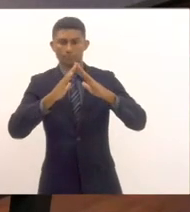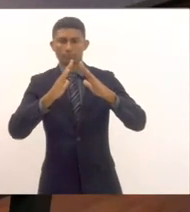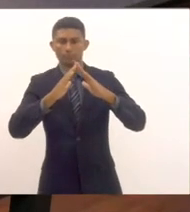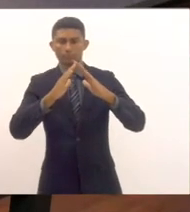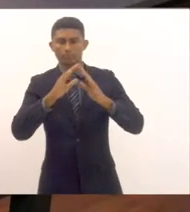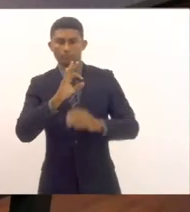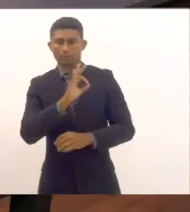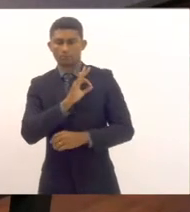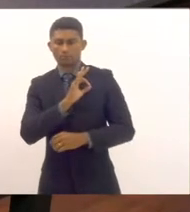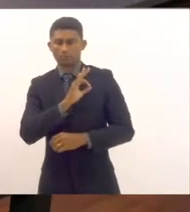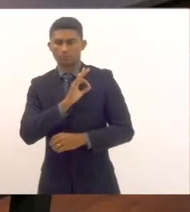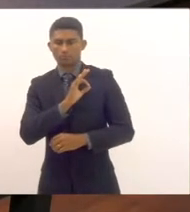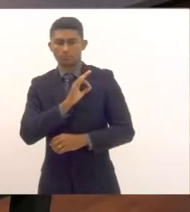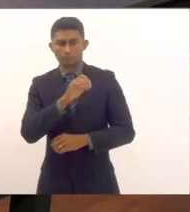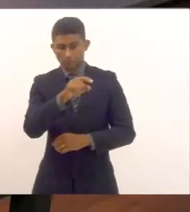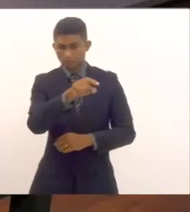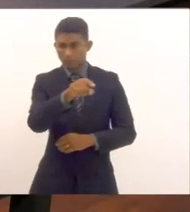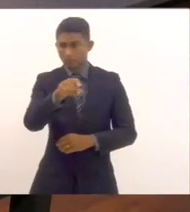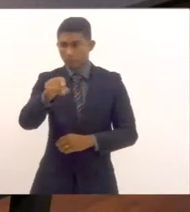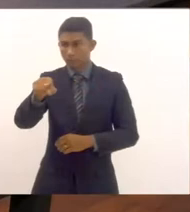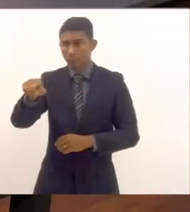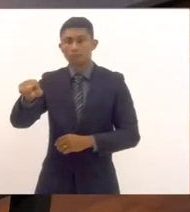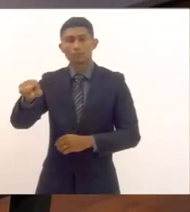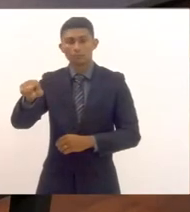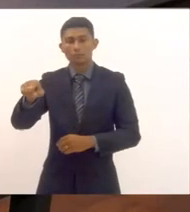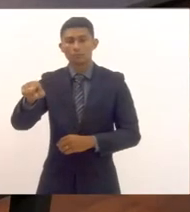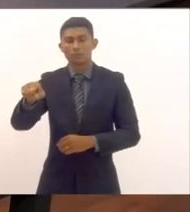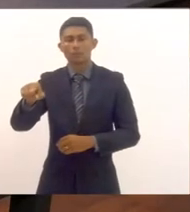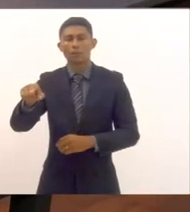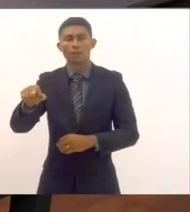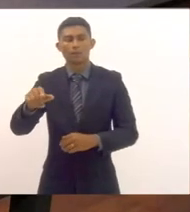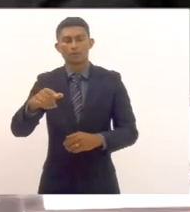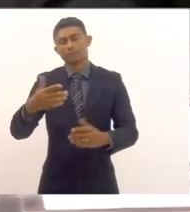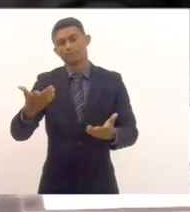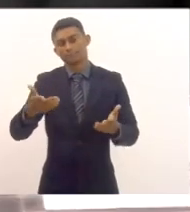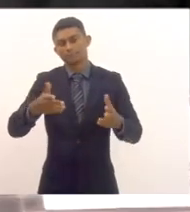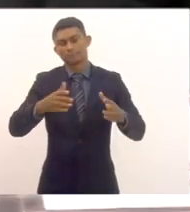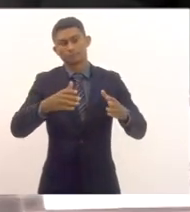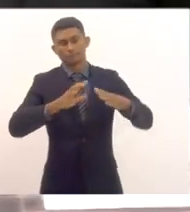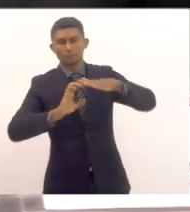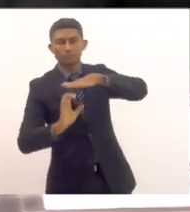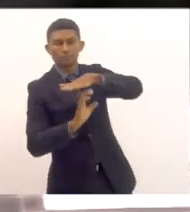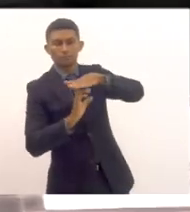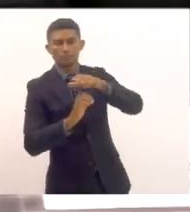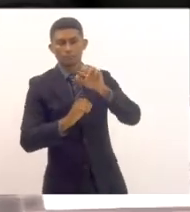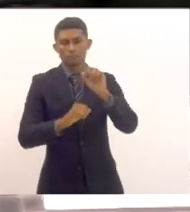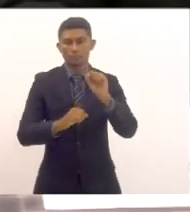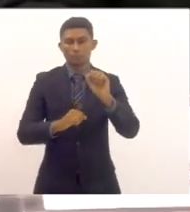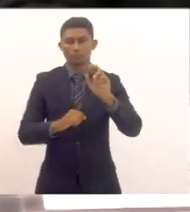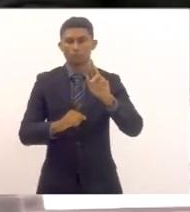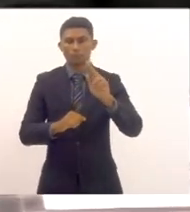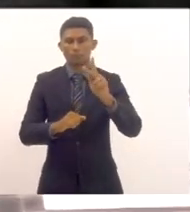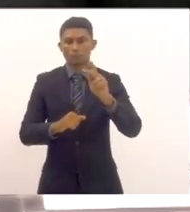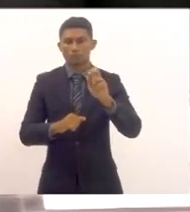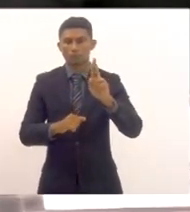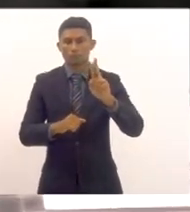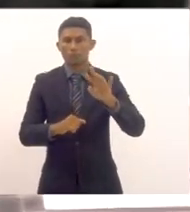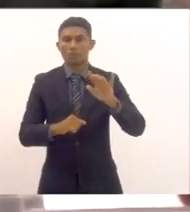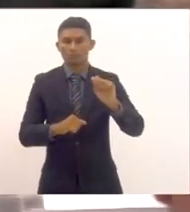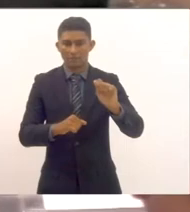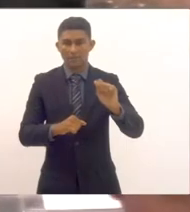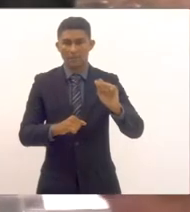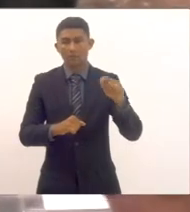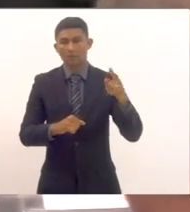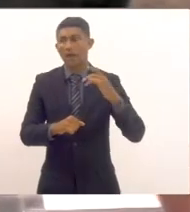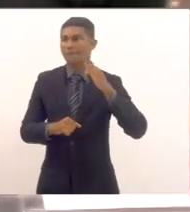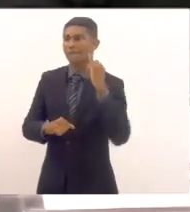Garcia já não estão Preparadas para receber por parte da SuperVia as denúncias de força de cabo com a perícia